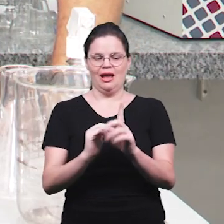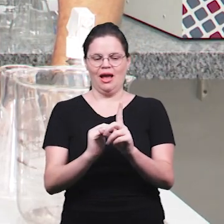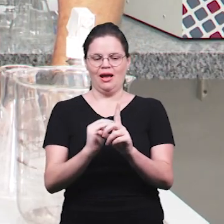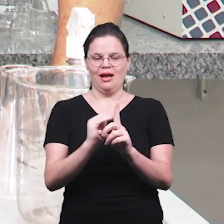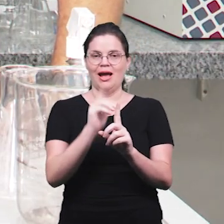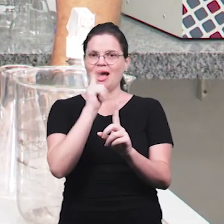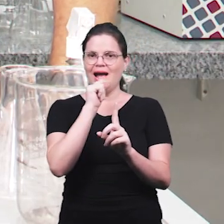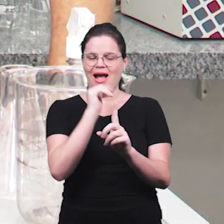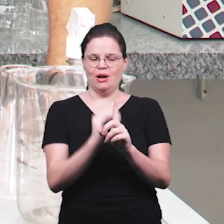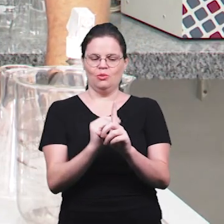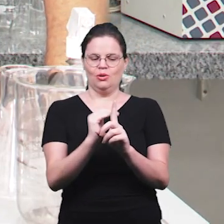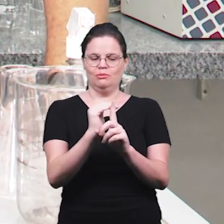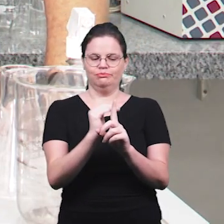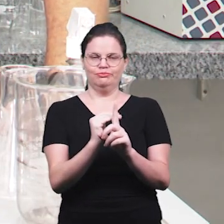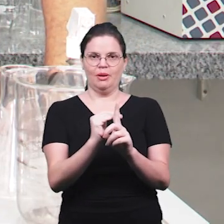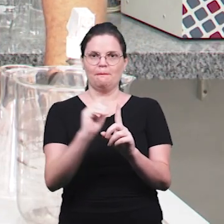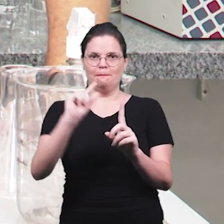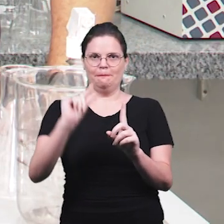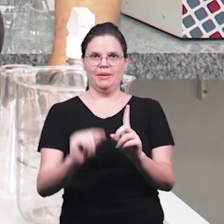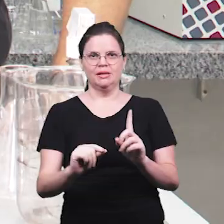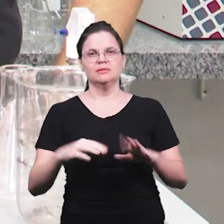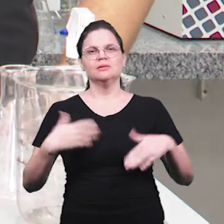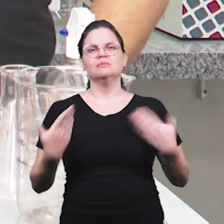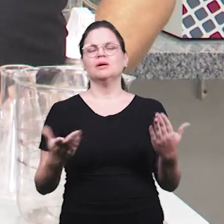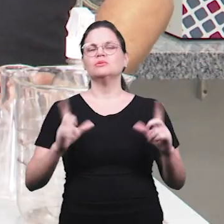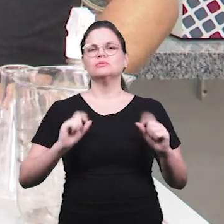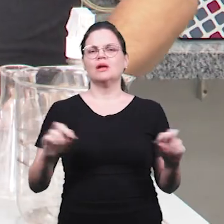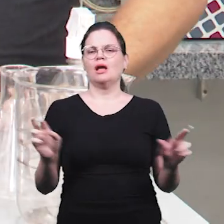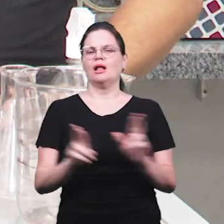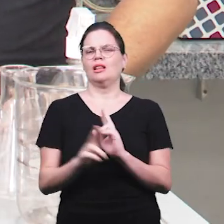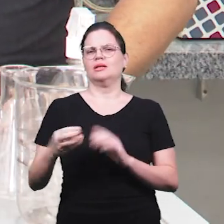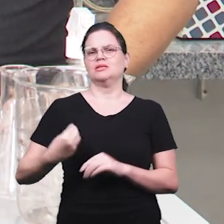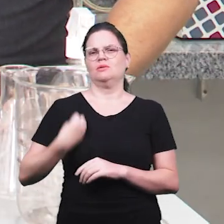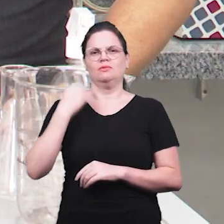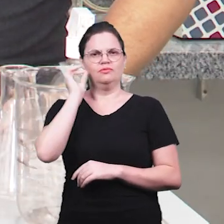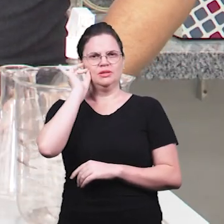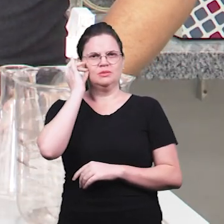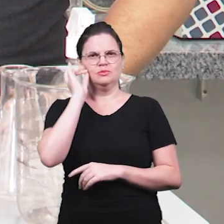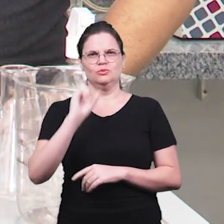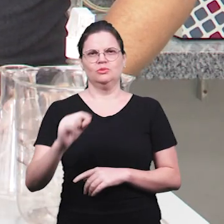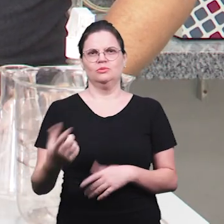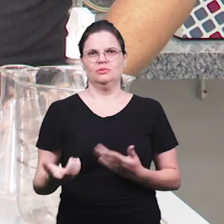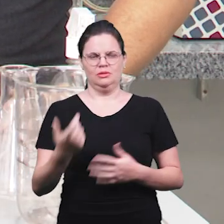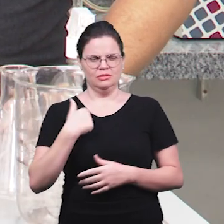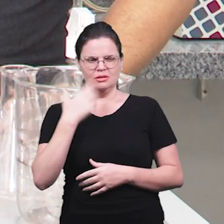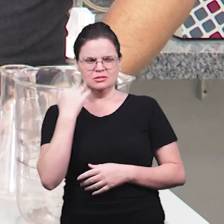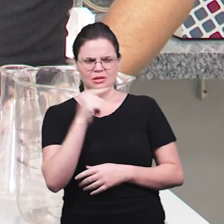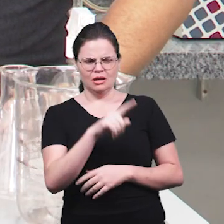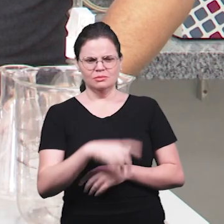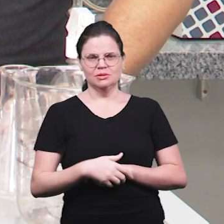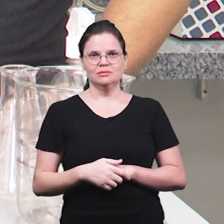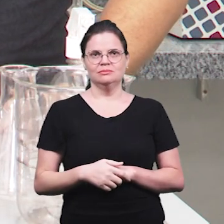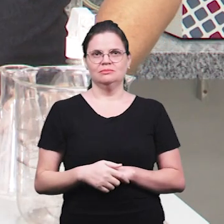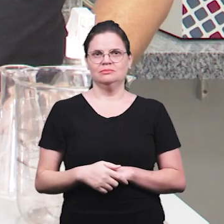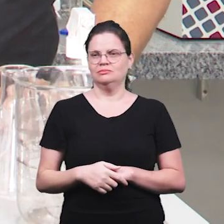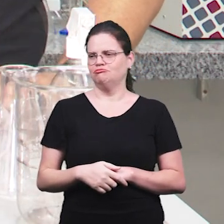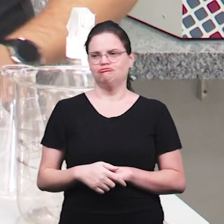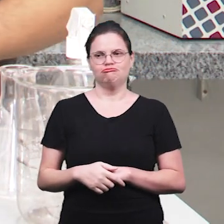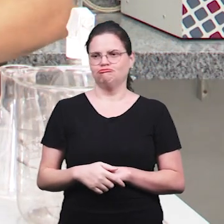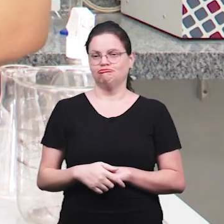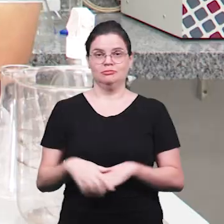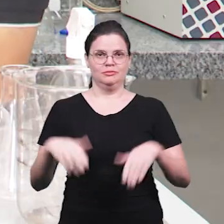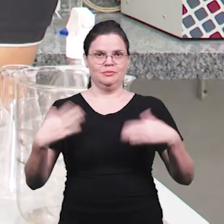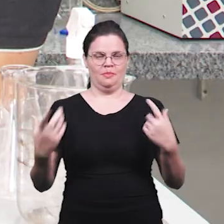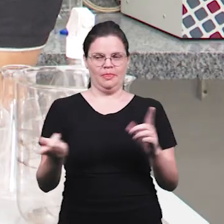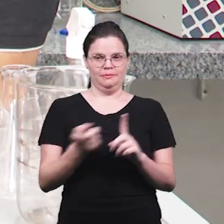tá vendo? Então, o que isso tem a ver agora com a nossa vida espiritual, hein? Você sabe? Primeira coisa,